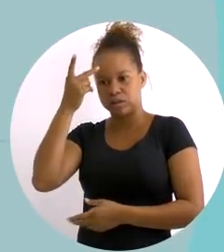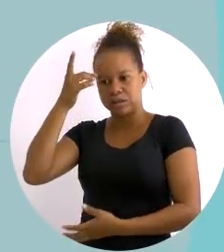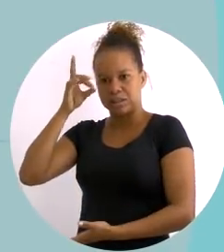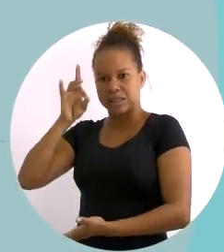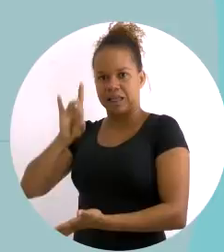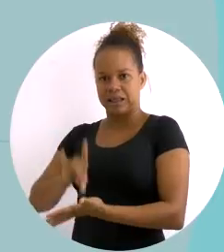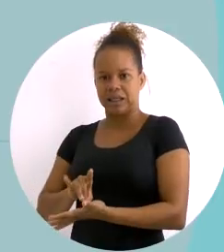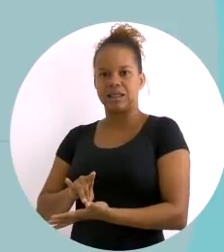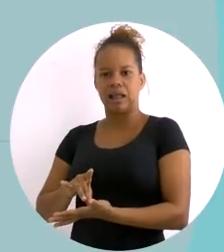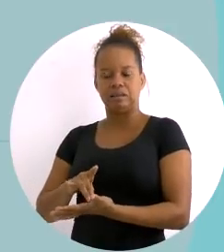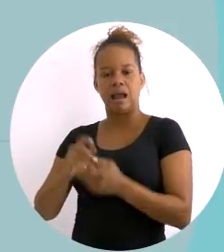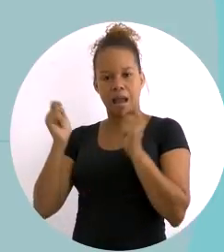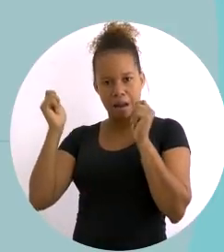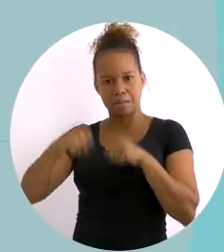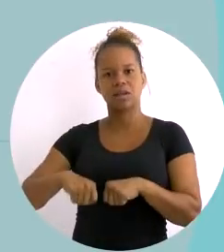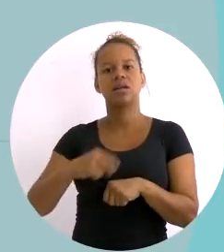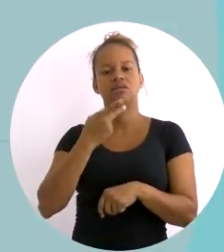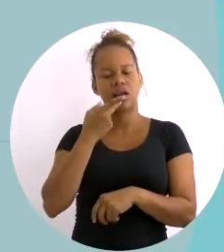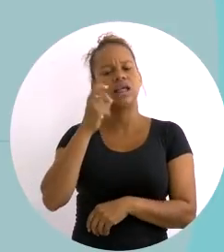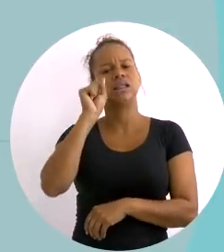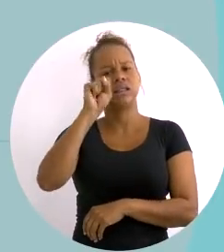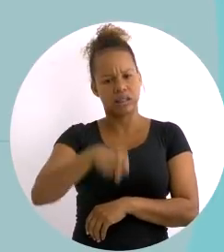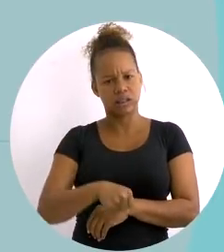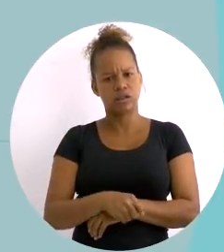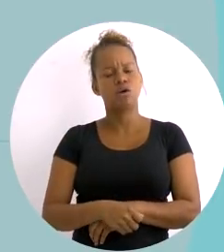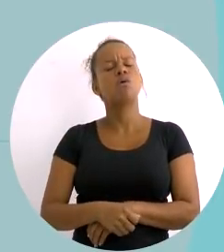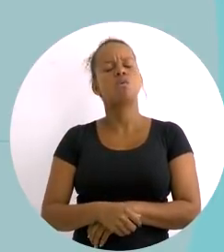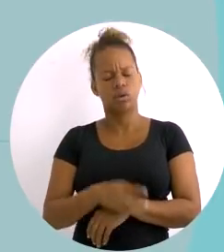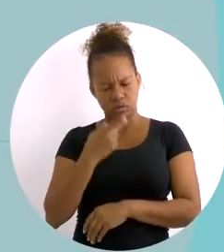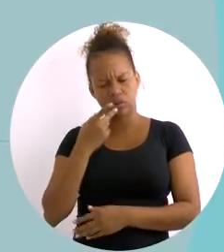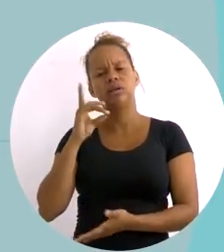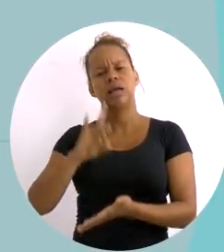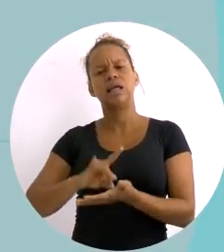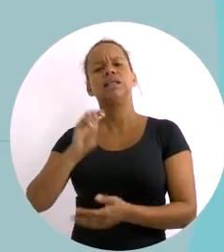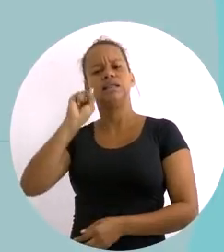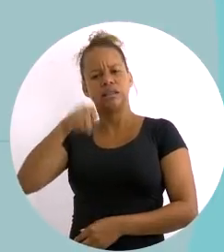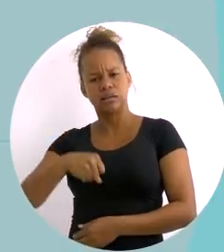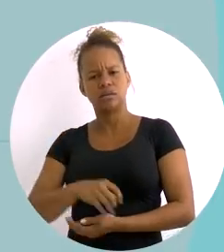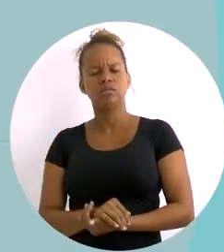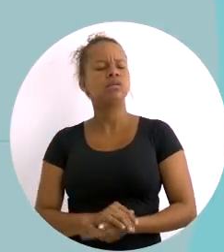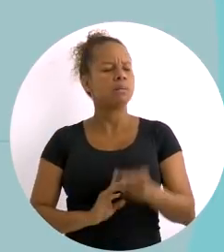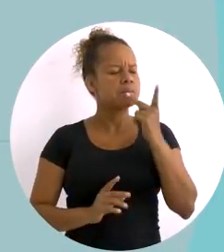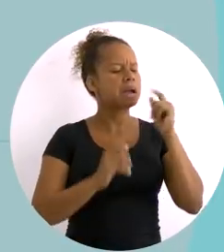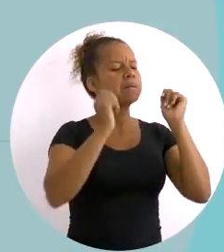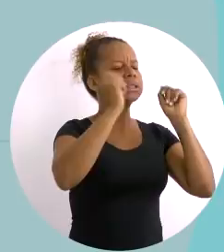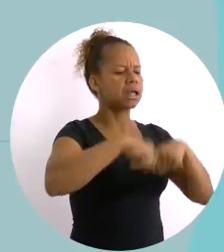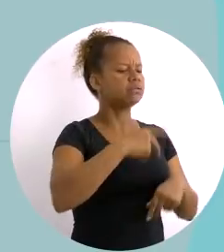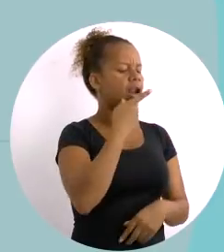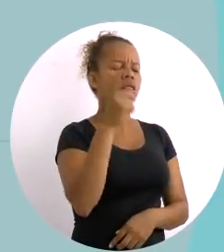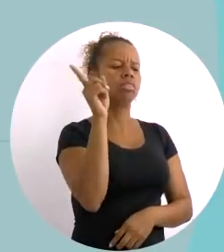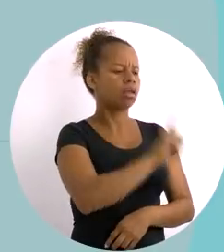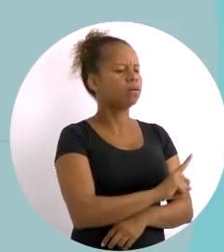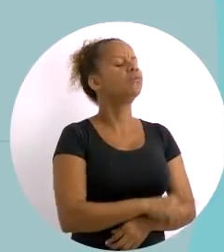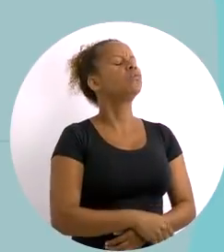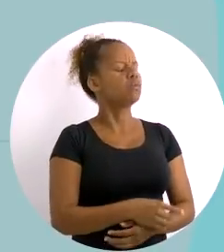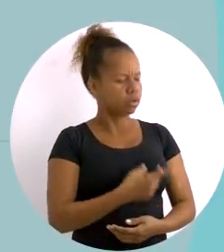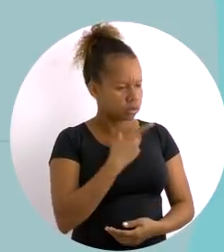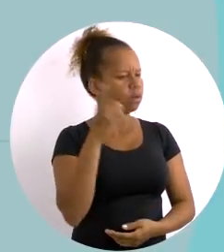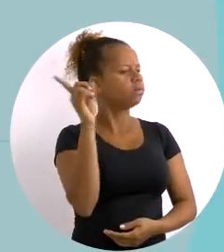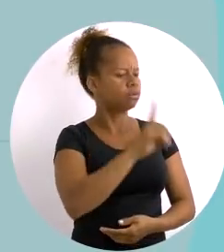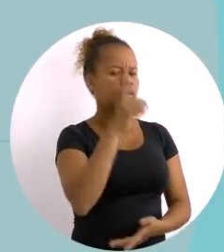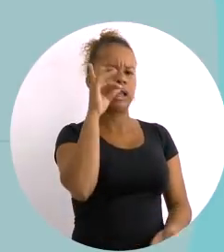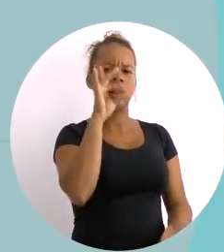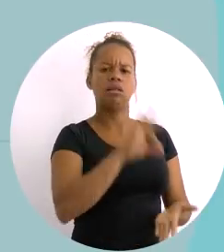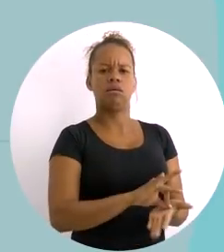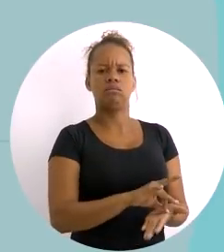assertivas têm a capacidade de dizer sim, quando o sim deve ser dito, e a capacidade de dizer não, quando o não também deve